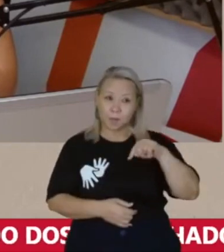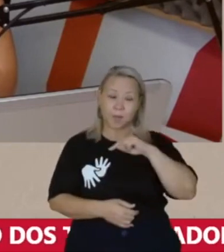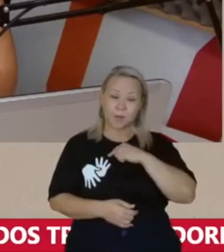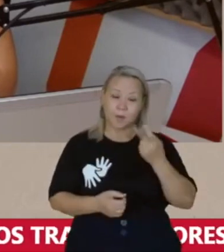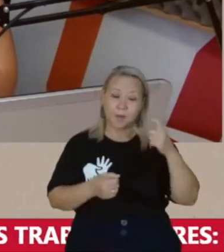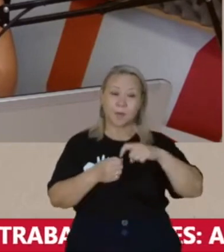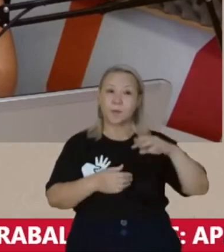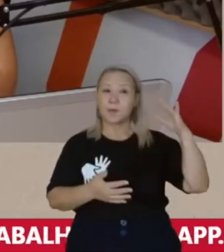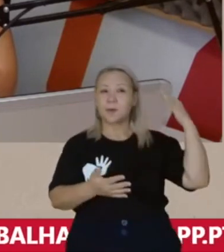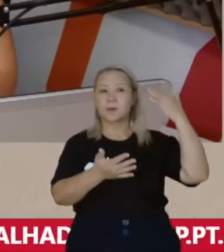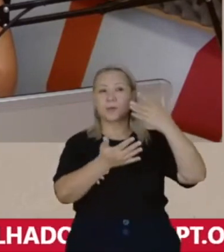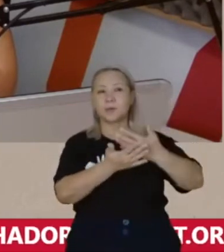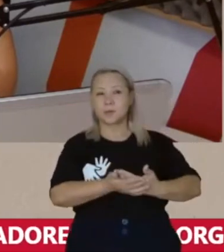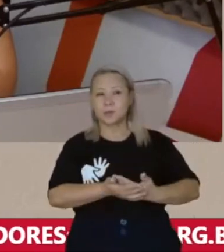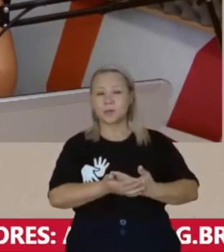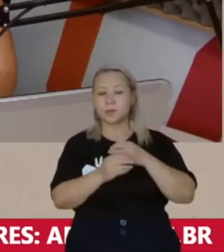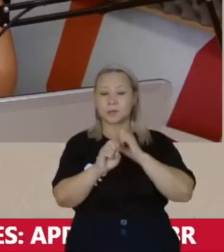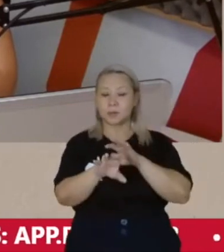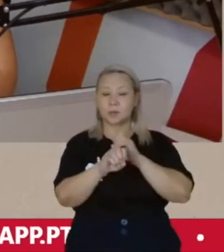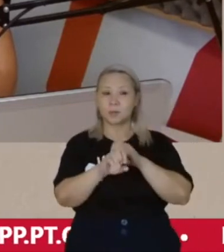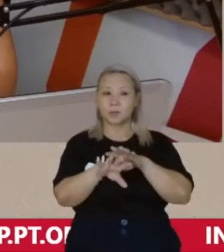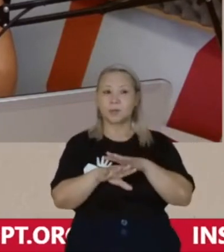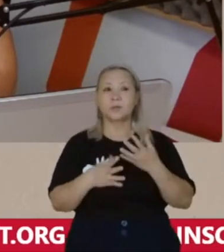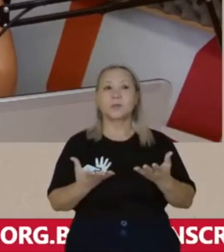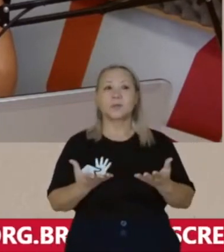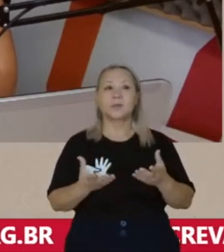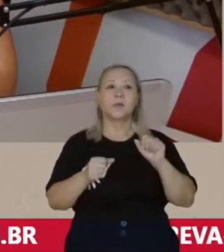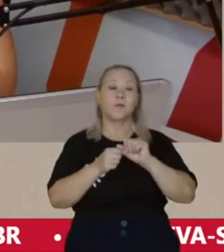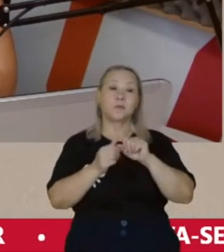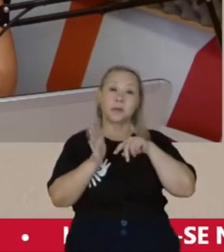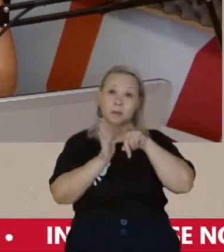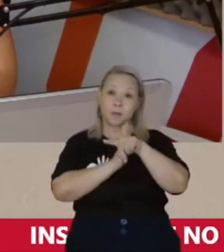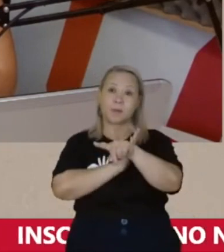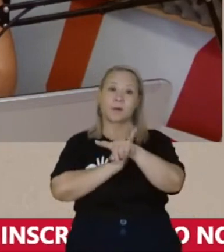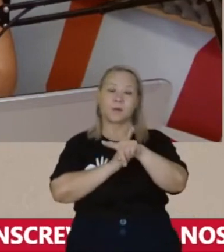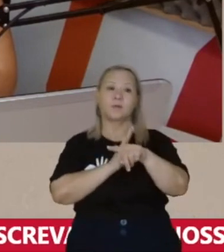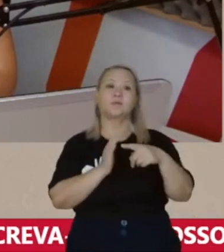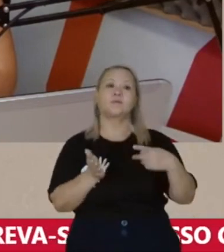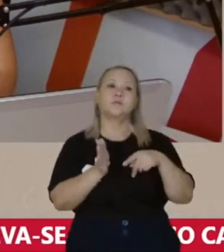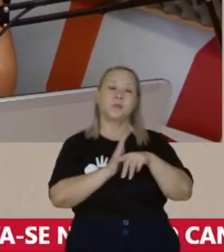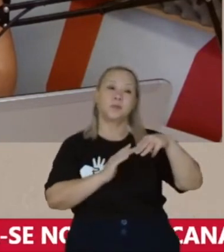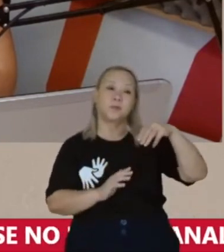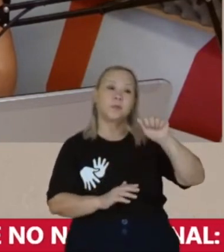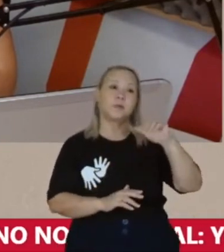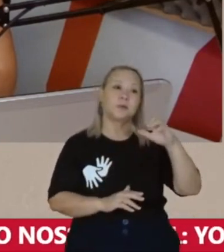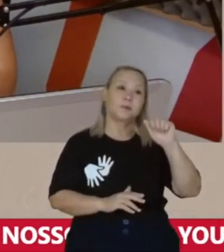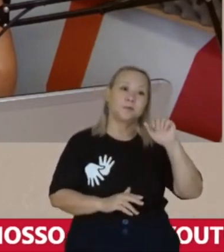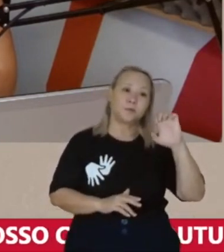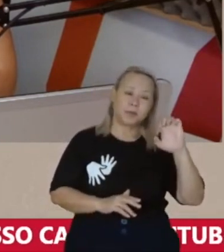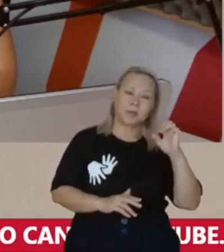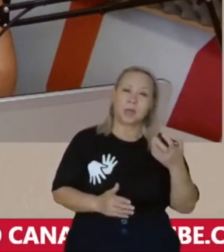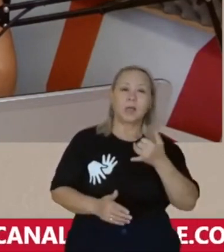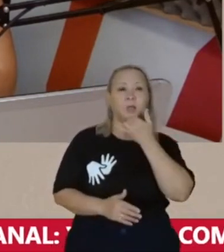voltando à história da sua trajetória na educação, Margarida. Fizemos essa pergunta para a Macaé, e desculpa te chamar